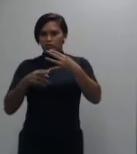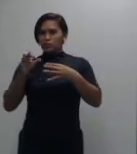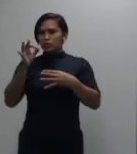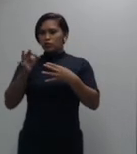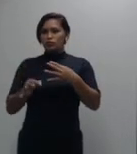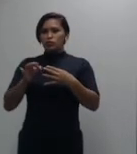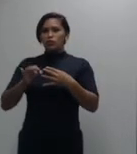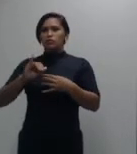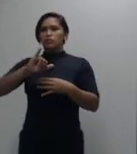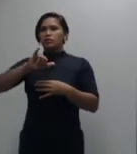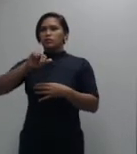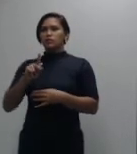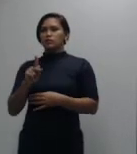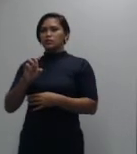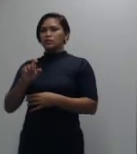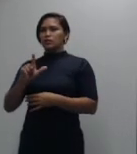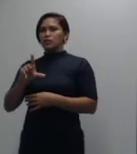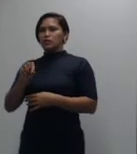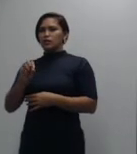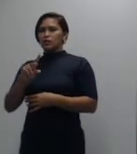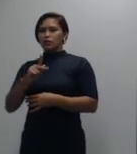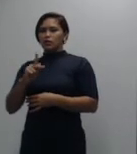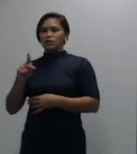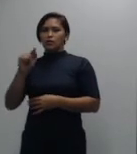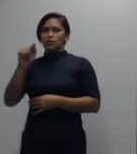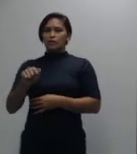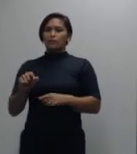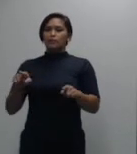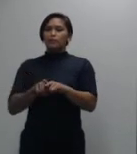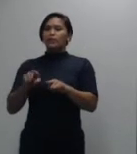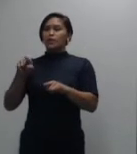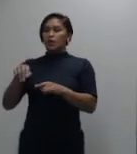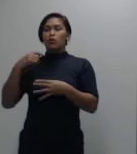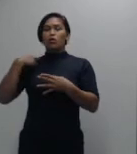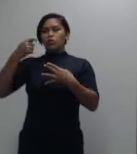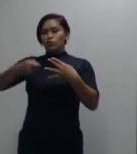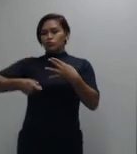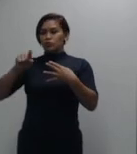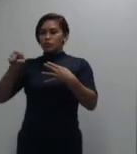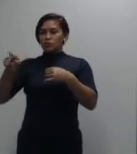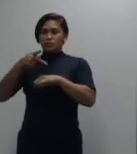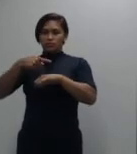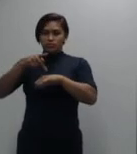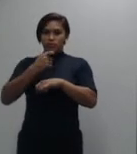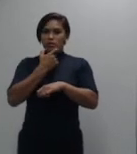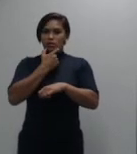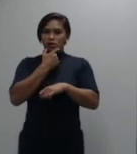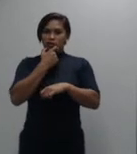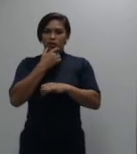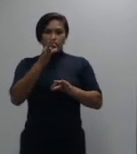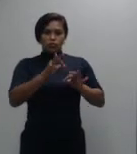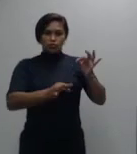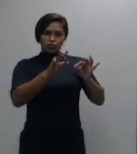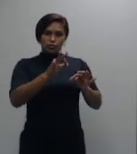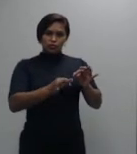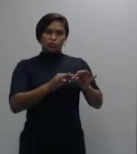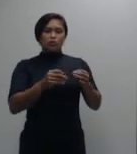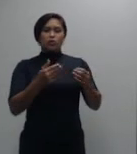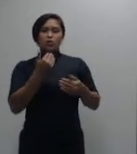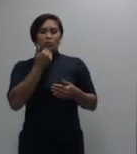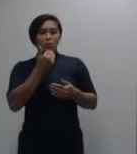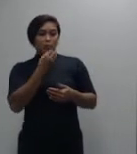tela Vão ouvir muito falar desse juízo juízo dela e na primeira instância em queima julgou favoravelmente Ademar